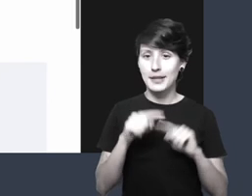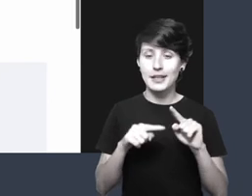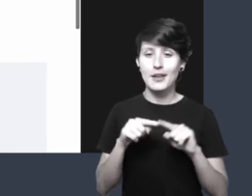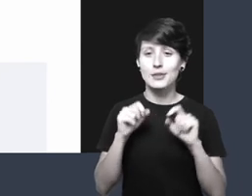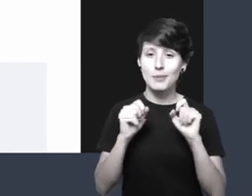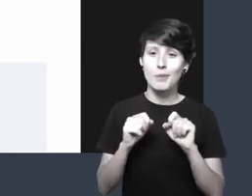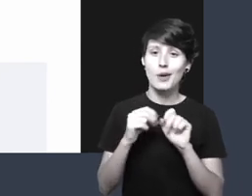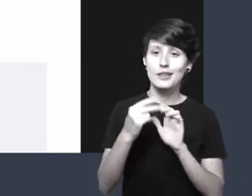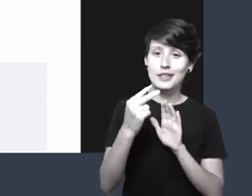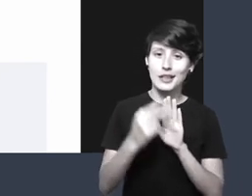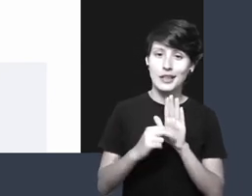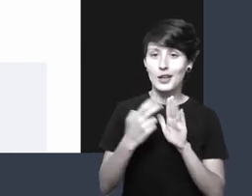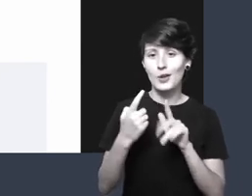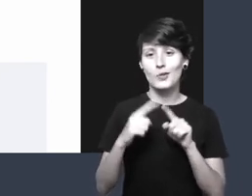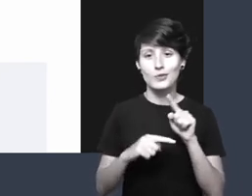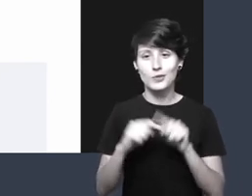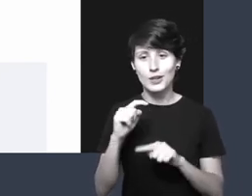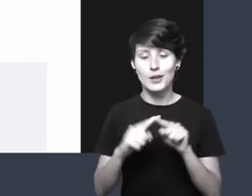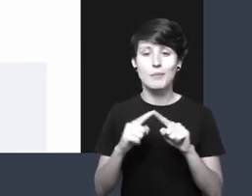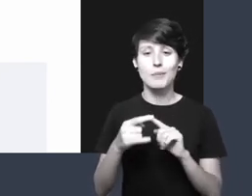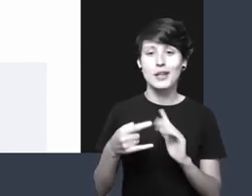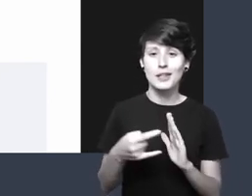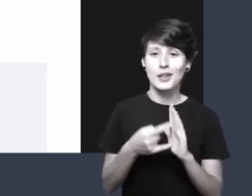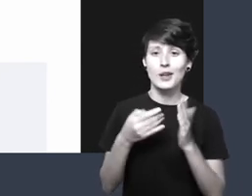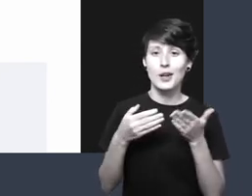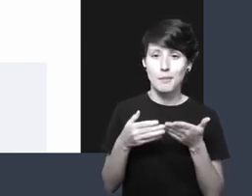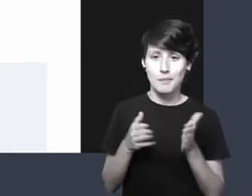são ferramentas aqui que são de código aberto.